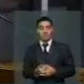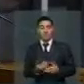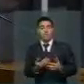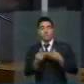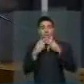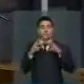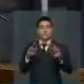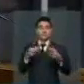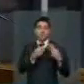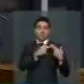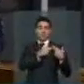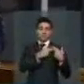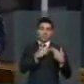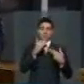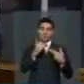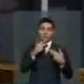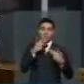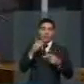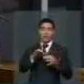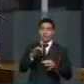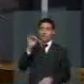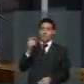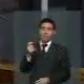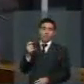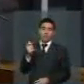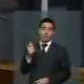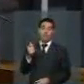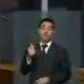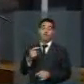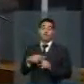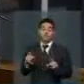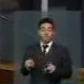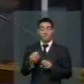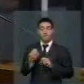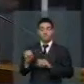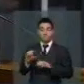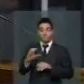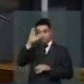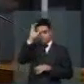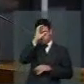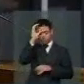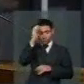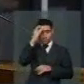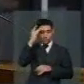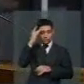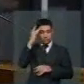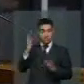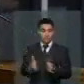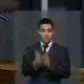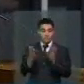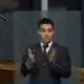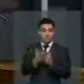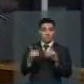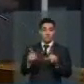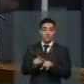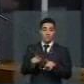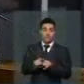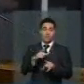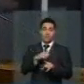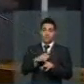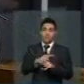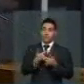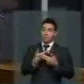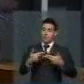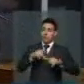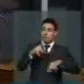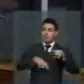não cabe em palavras. Ao tempo em que leva os ensinamentos cristãos aos necessitados, também leva a ajuda material